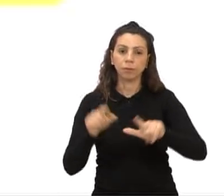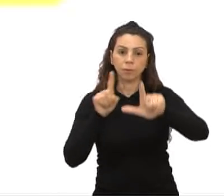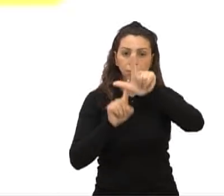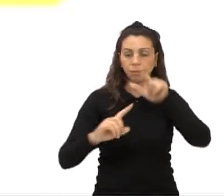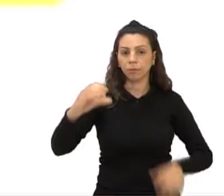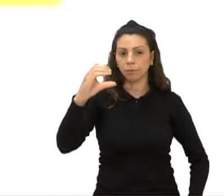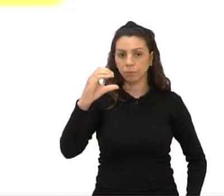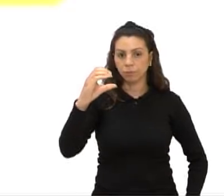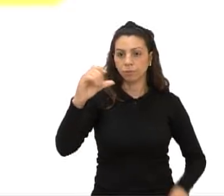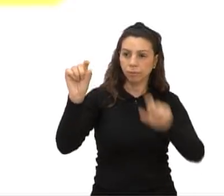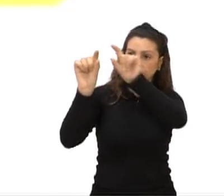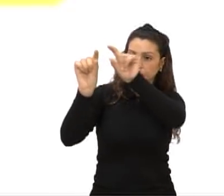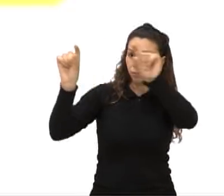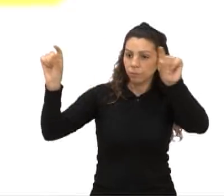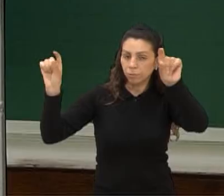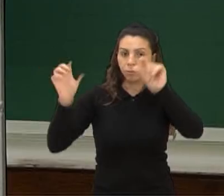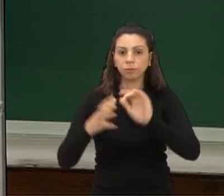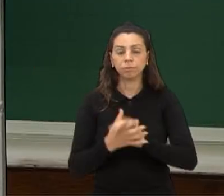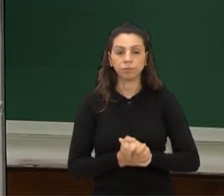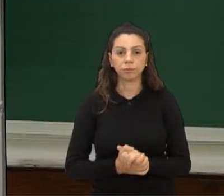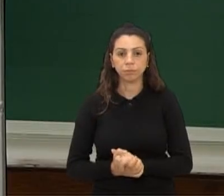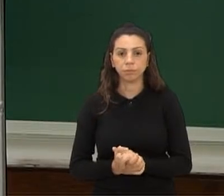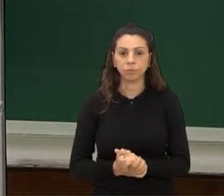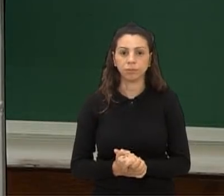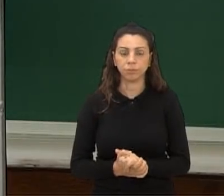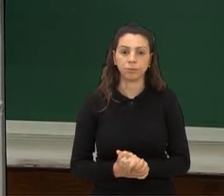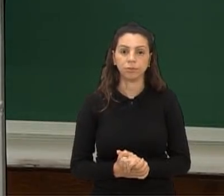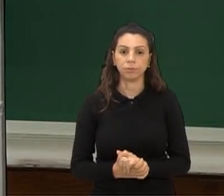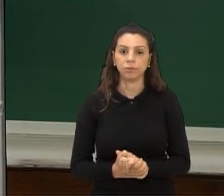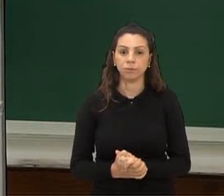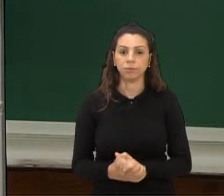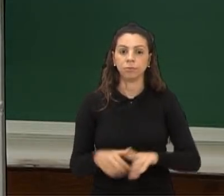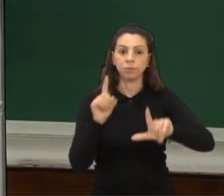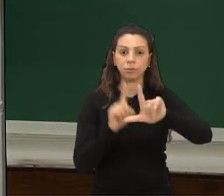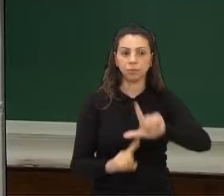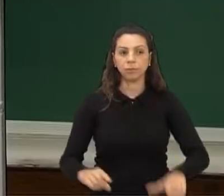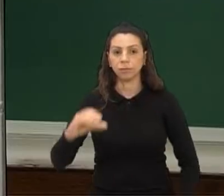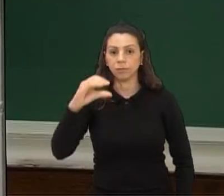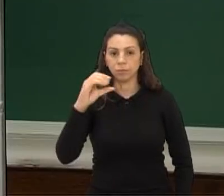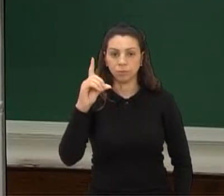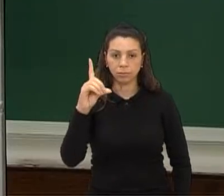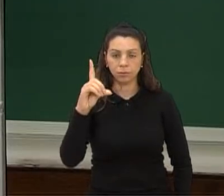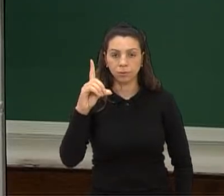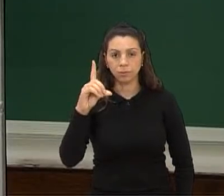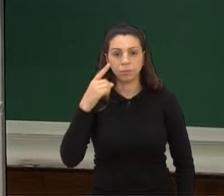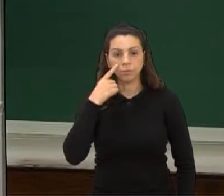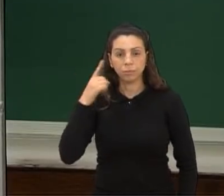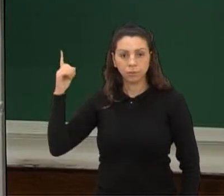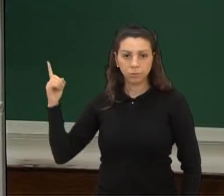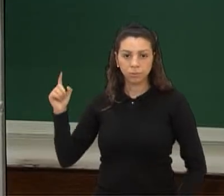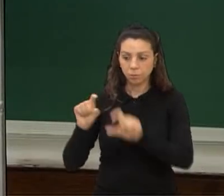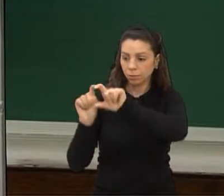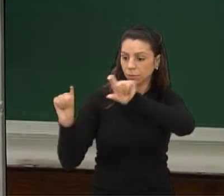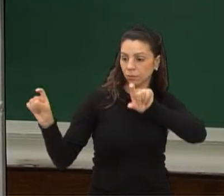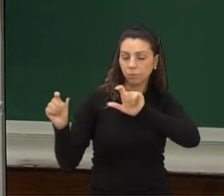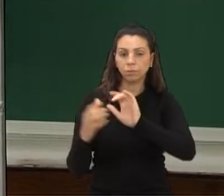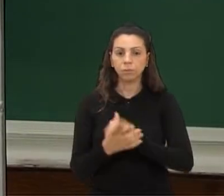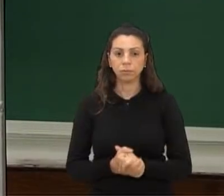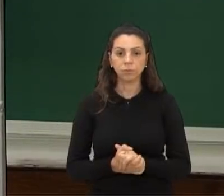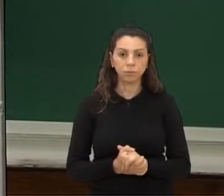letra A, nós temos 18 igual a 14 mais 7 menos 3. Letra B, y ao quadrado